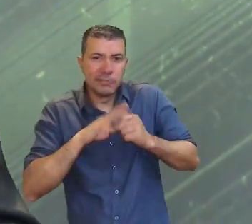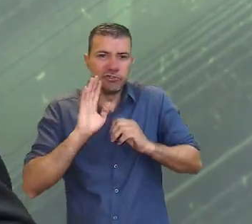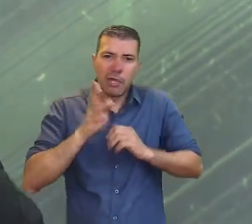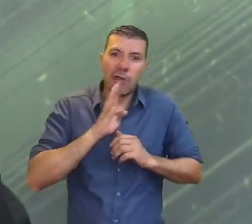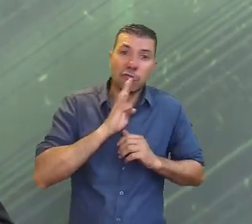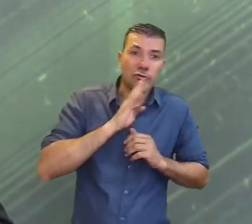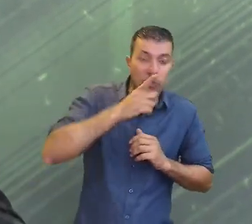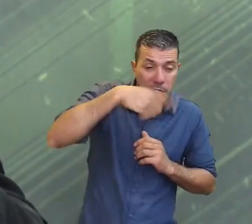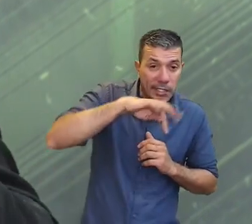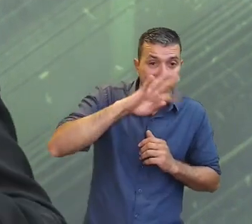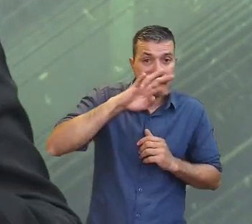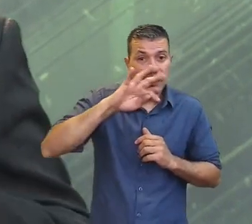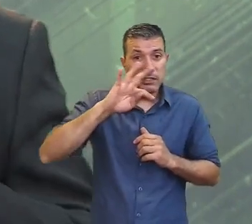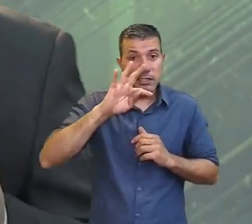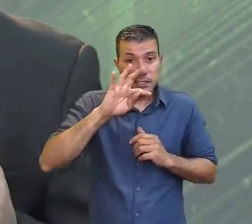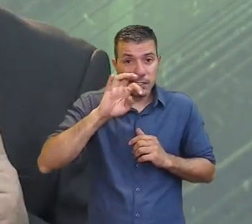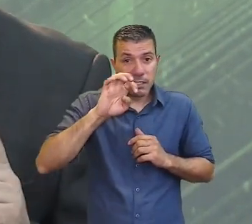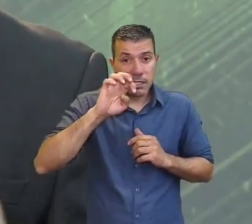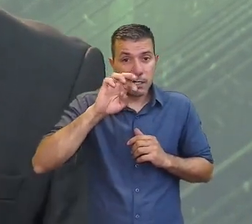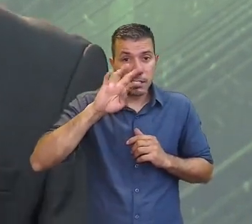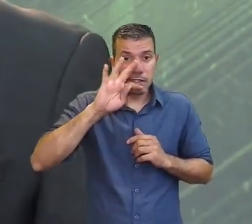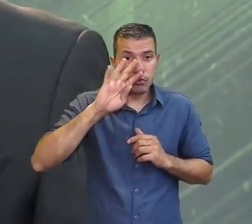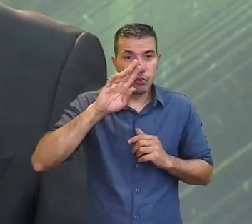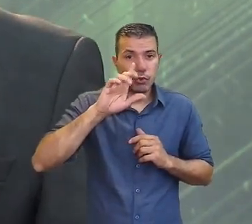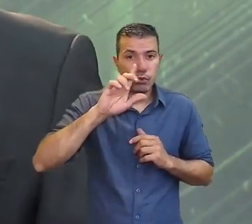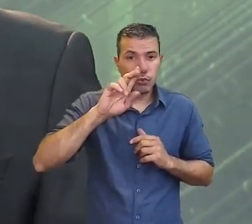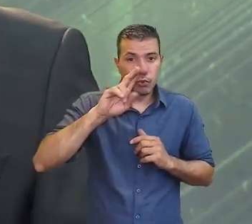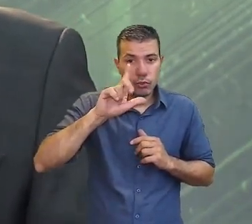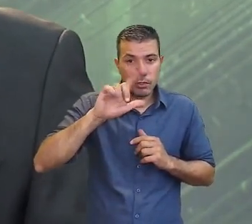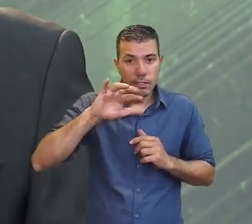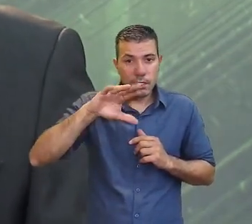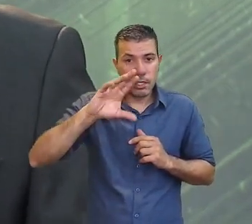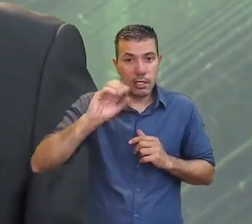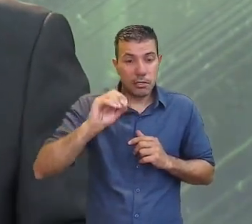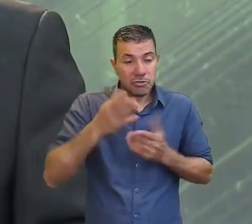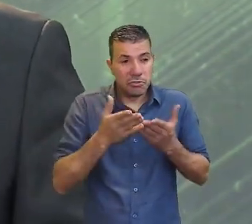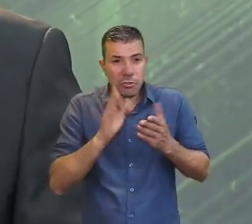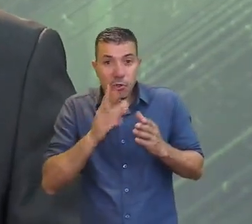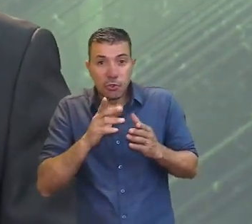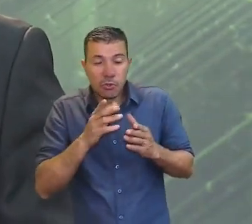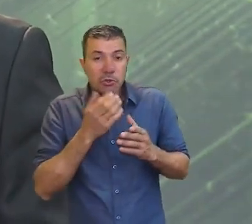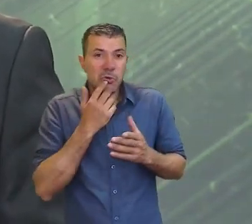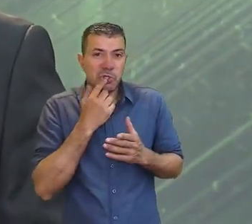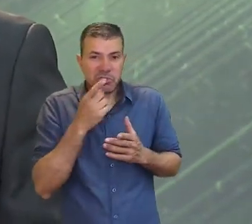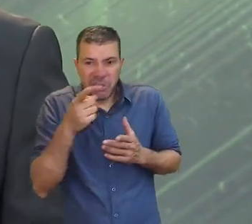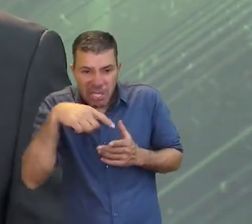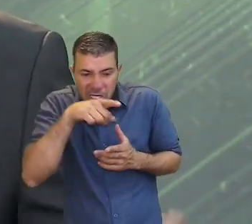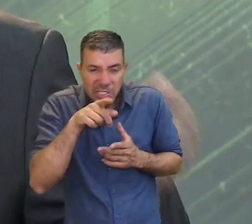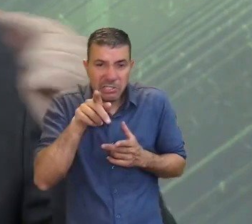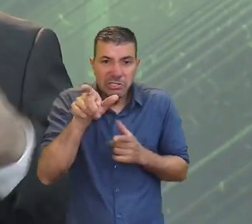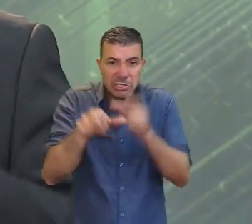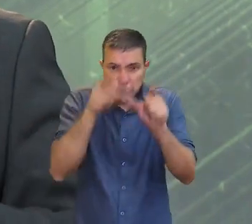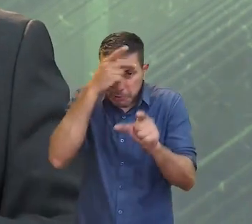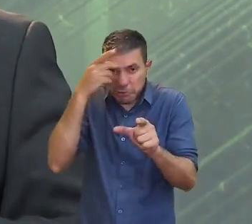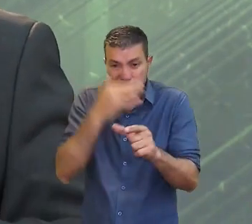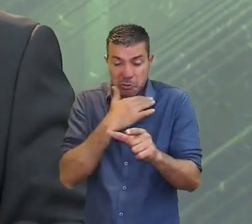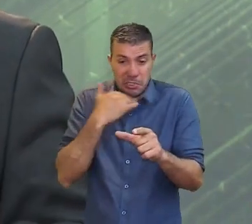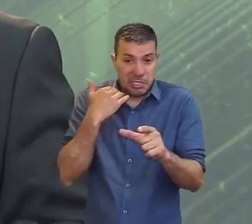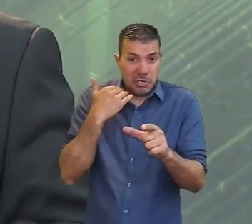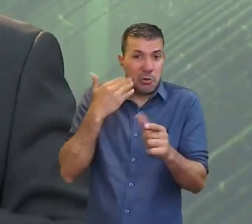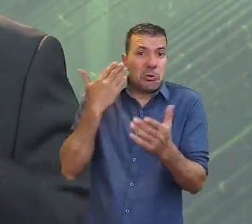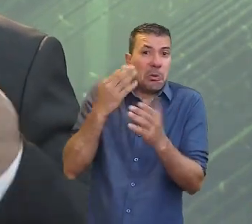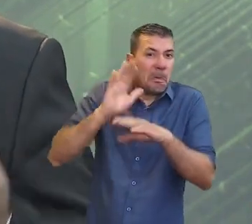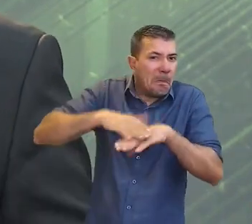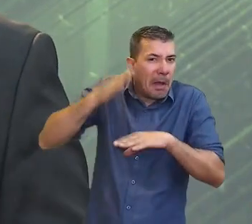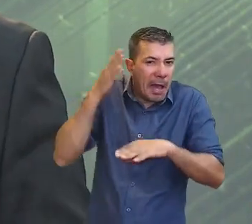acontecendo. Tertuliano, ele chegou até a afirmar o seguinte, ó: o sangue dos mártires, ele é uma semente, ou seja, quanto mais cristãos